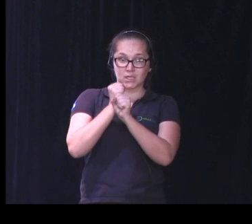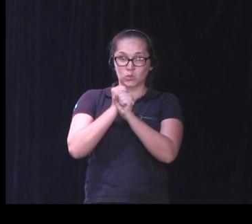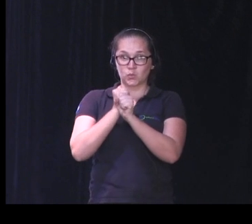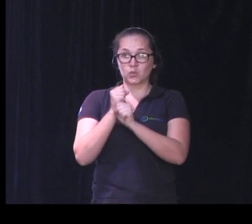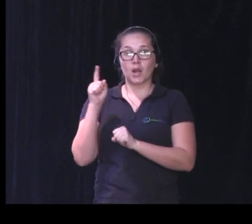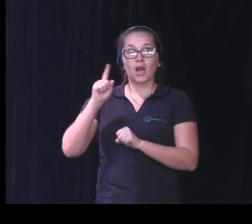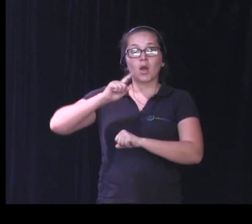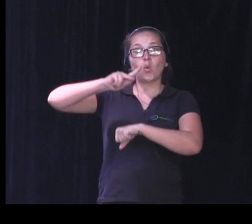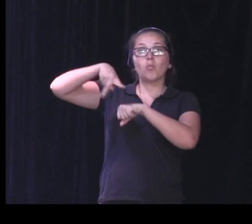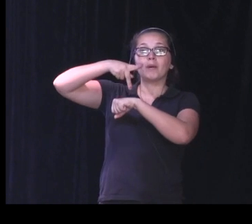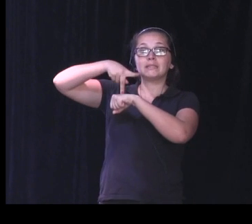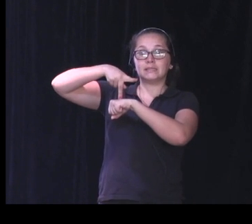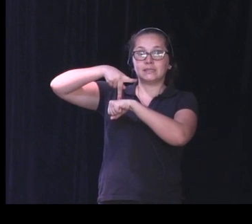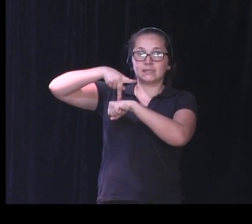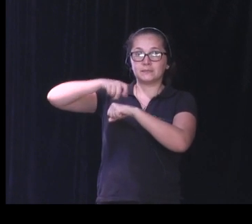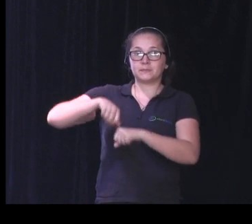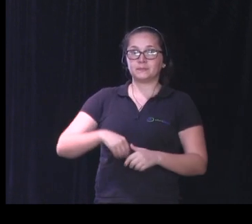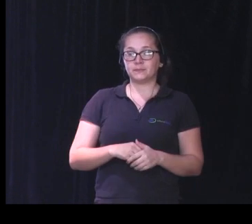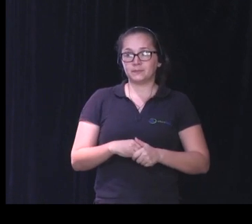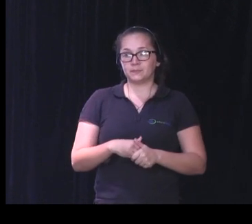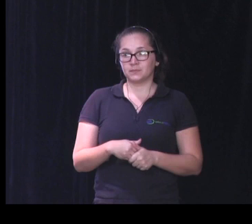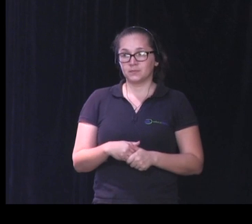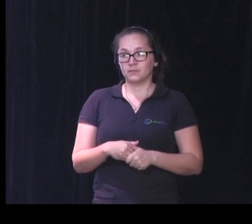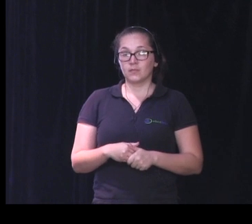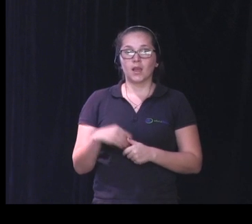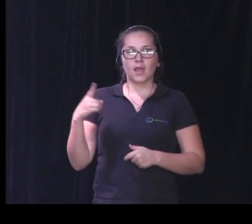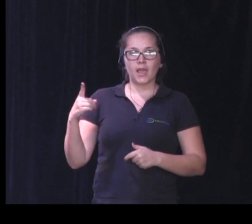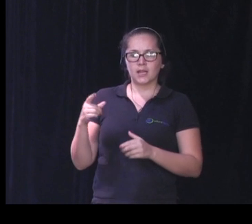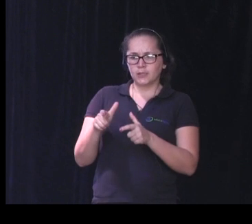em 300 anos, o país